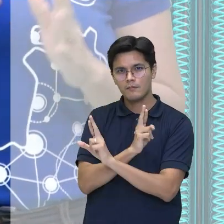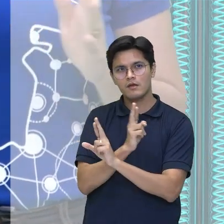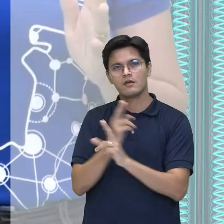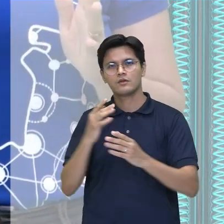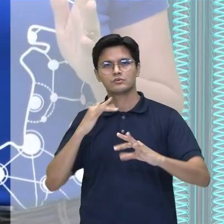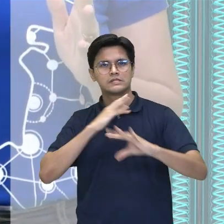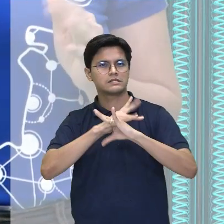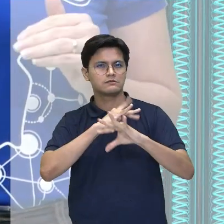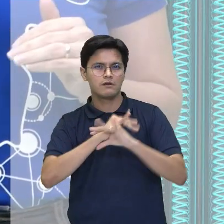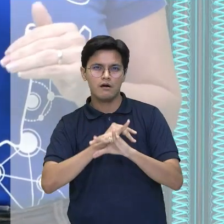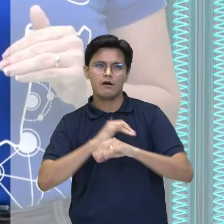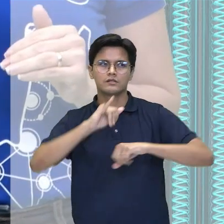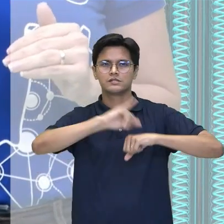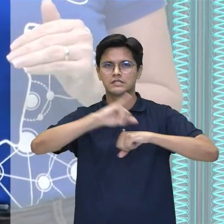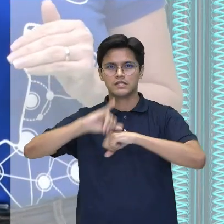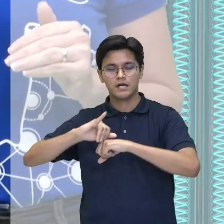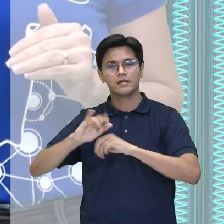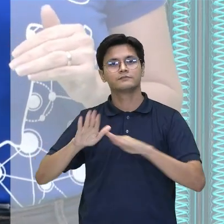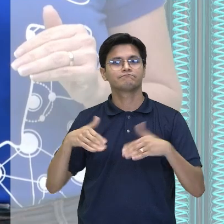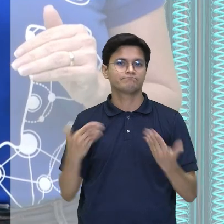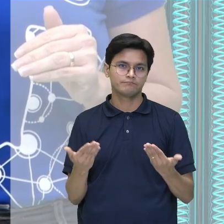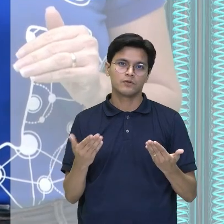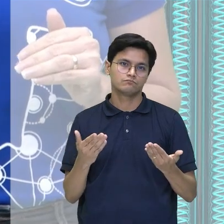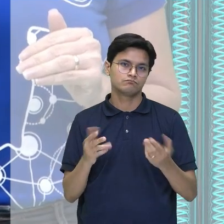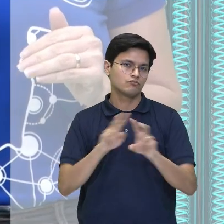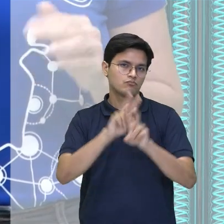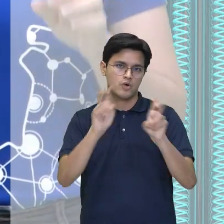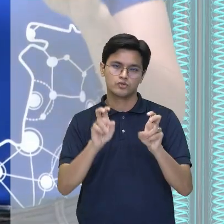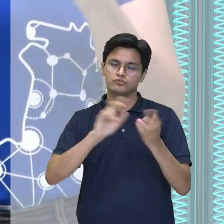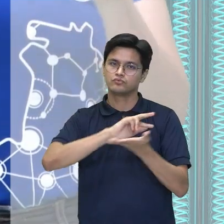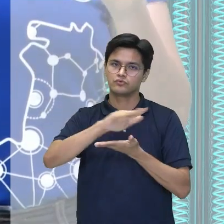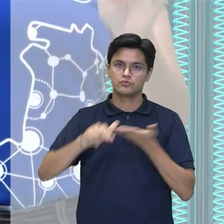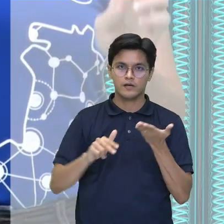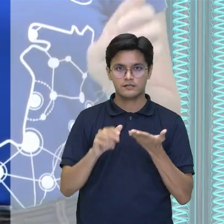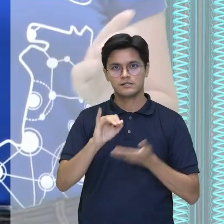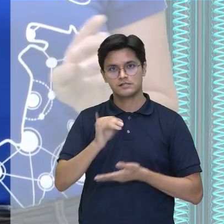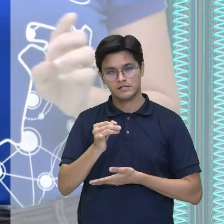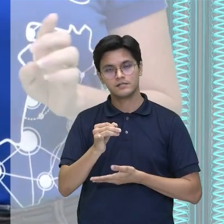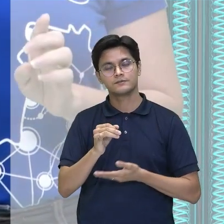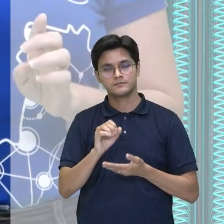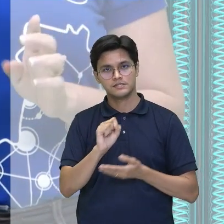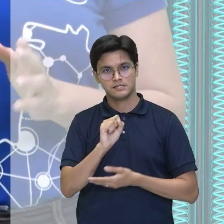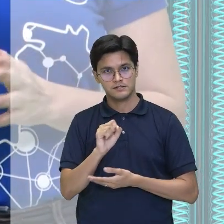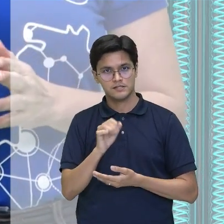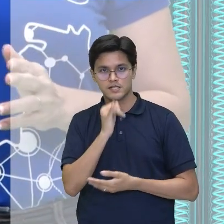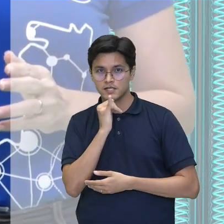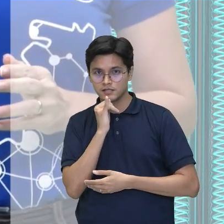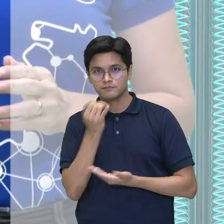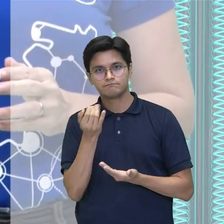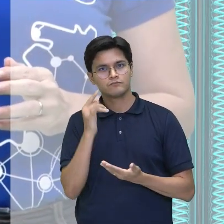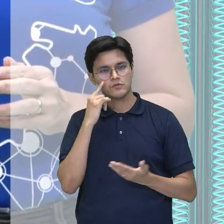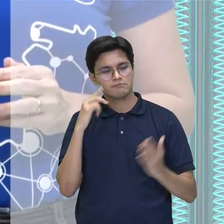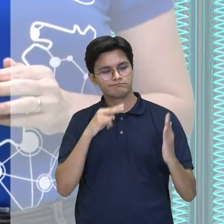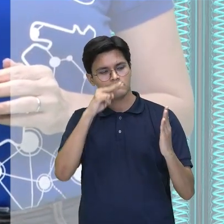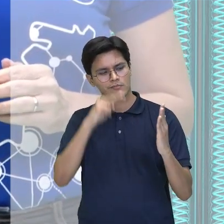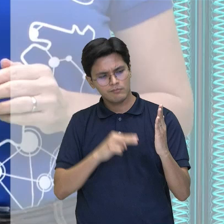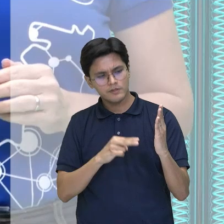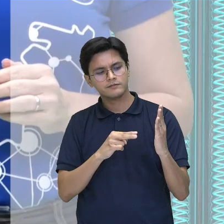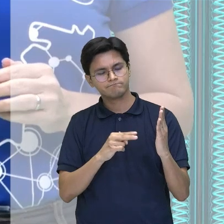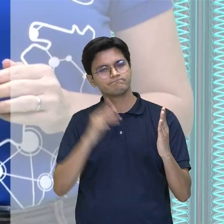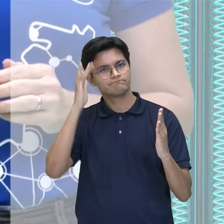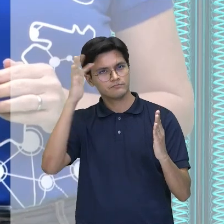cidades, o que seja. Então, quando você já suspeita de algo, de acordo com o que observa, né, sejam